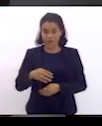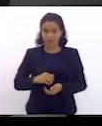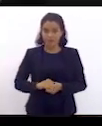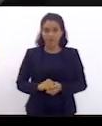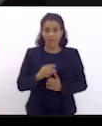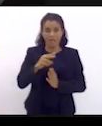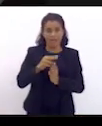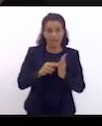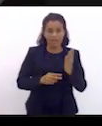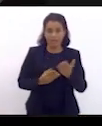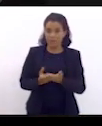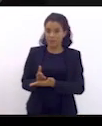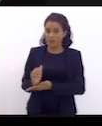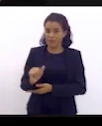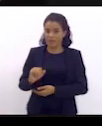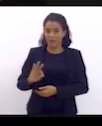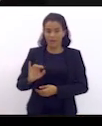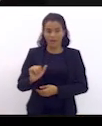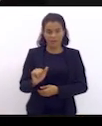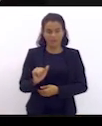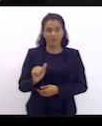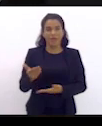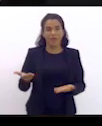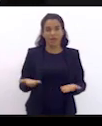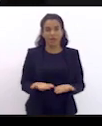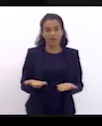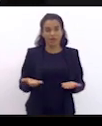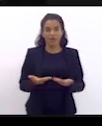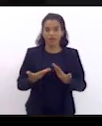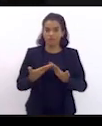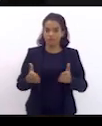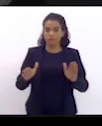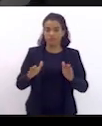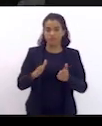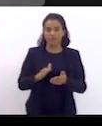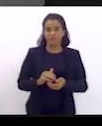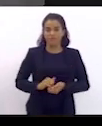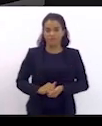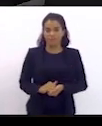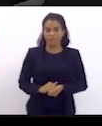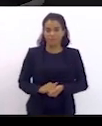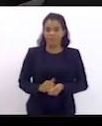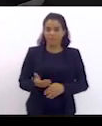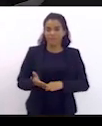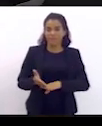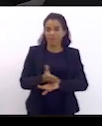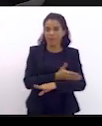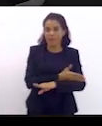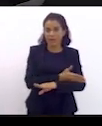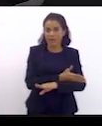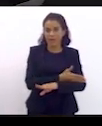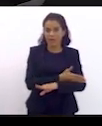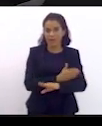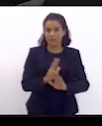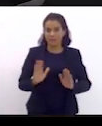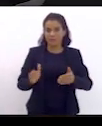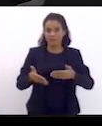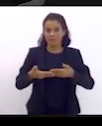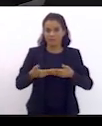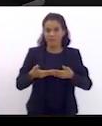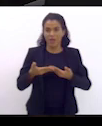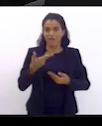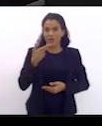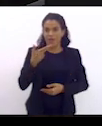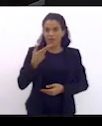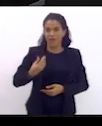lida e aprovada a ata passa-se ao expediente Inicial antes de encerrar a sessão quero registrar a